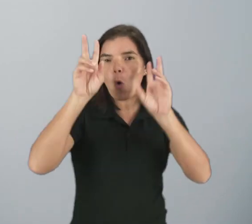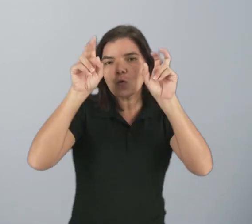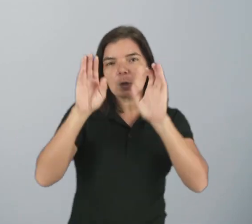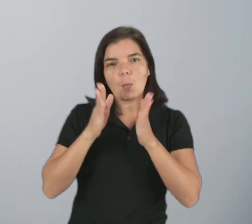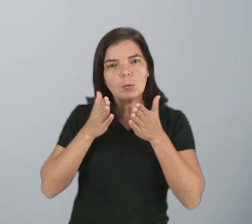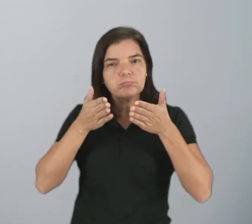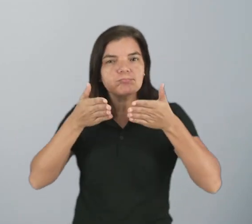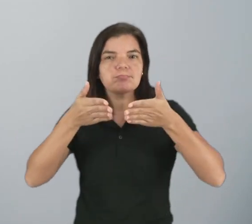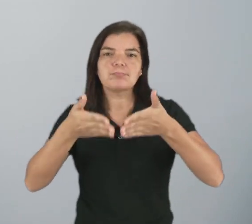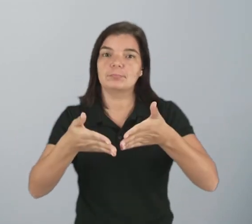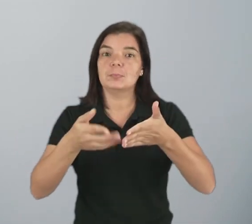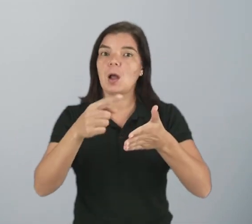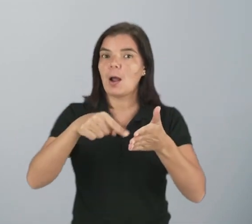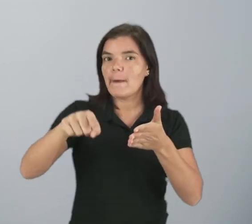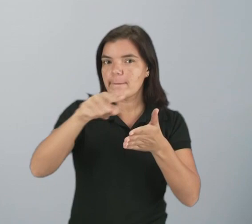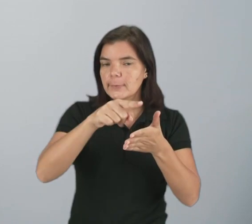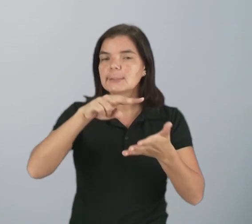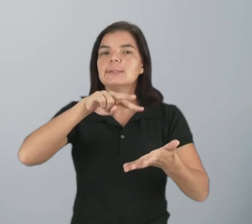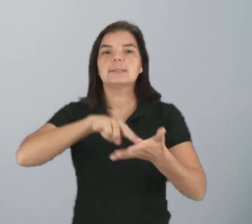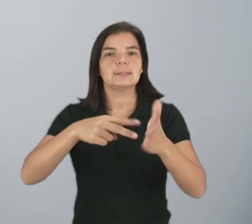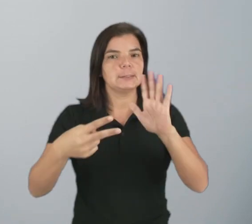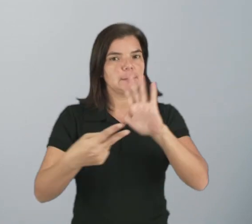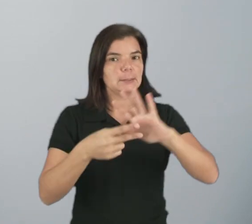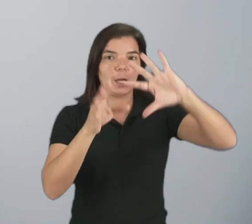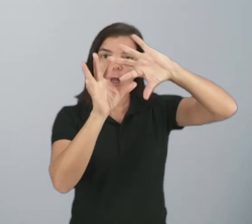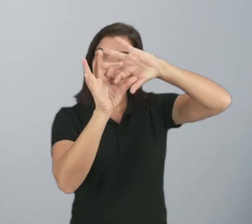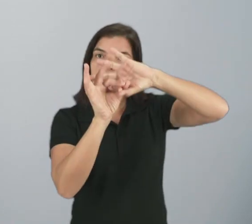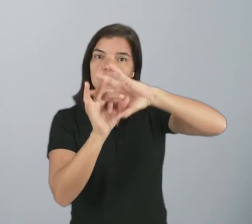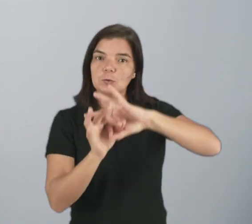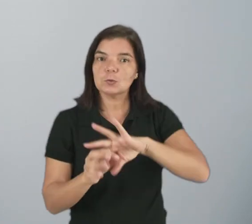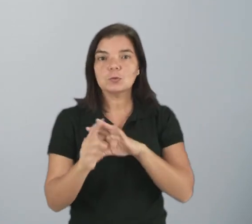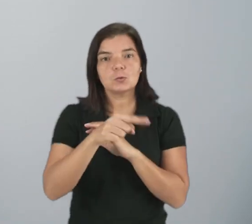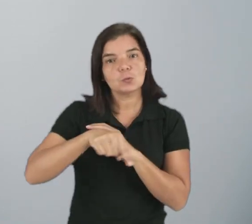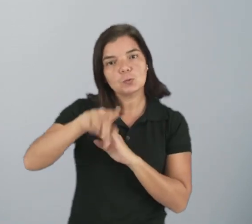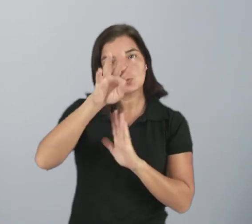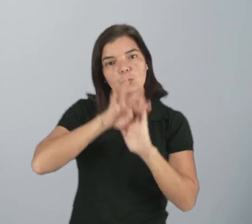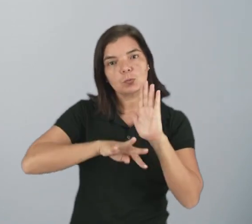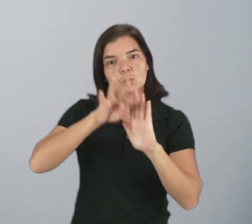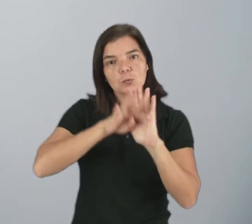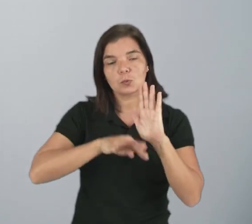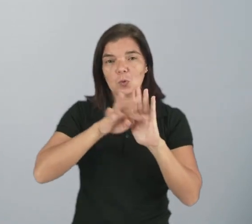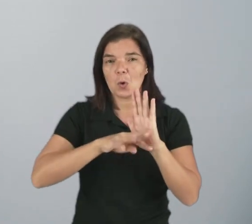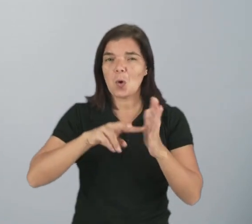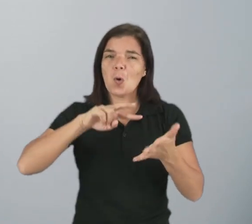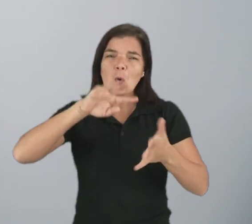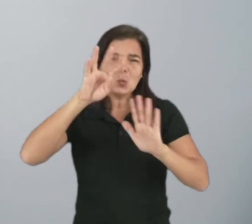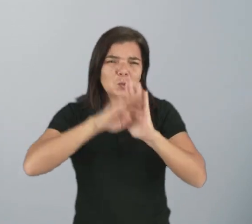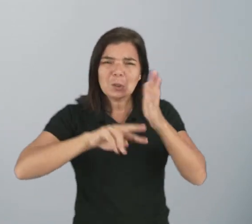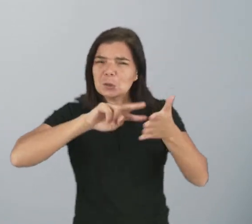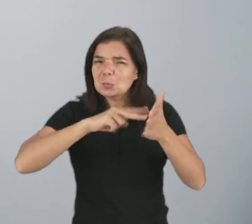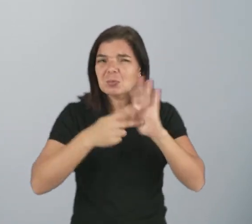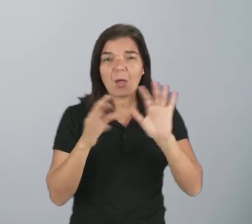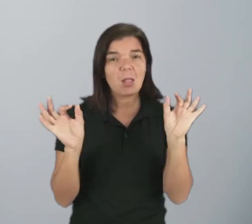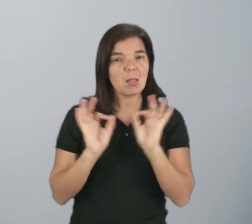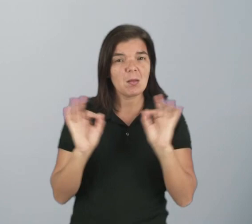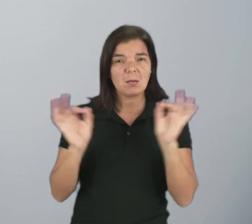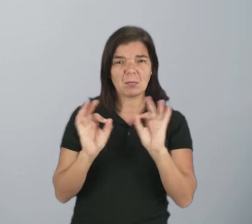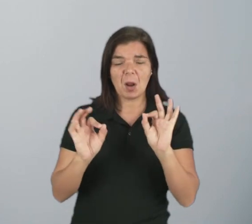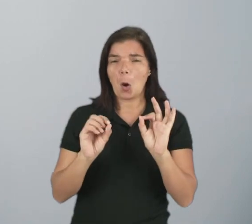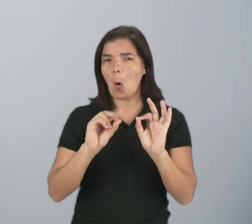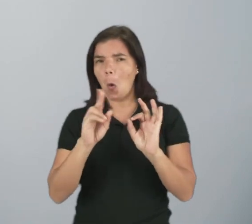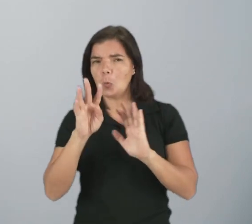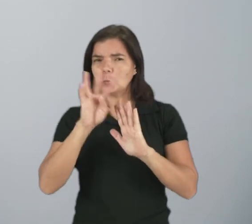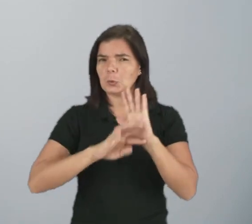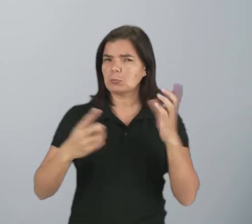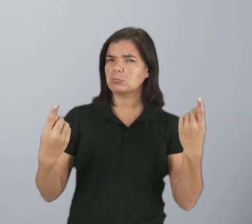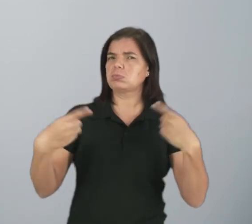gente costuma dizer. Aí você está garantindo a coerência do seu texto. Um texto sem sentido, um texto contraditório,